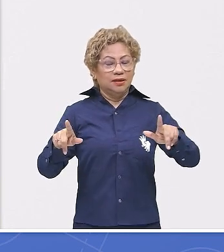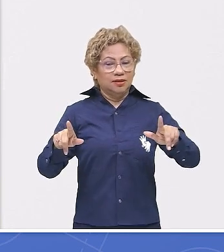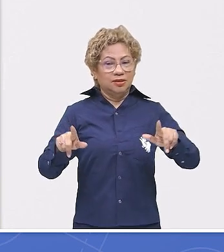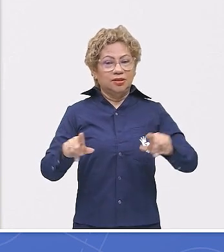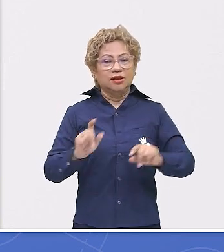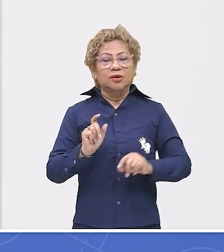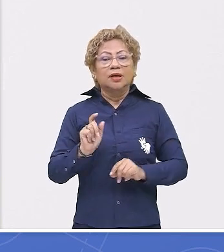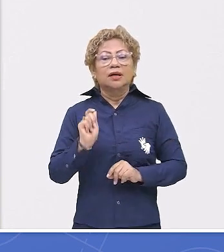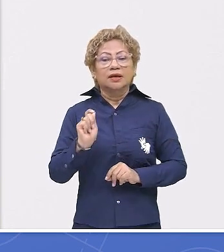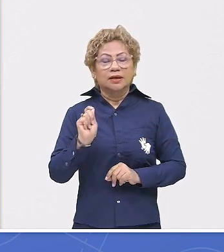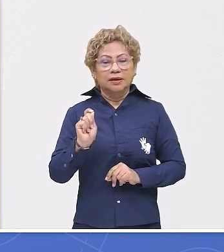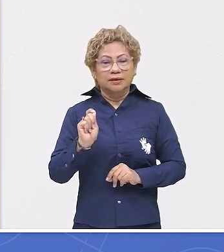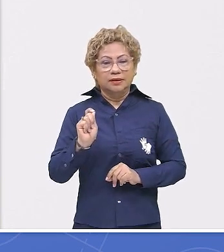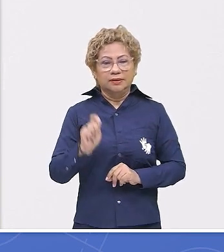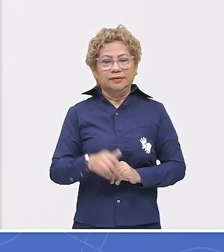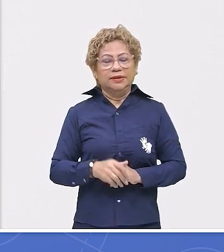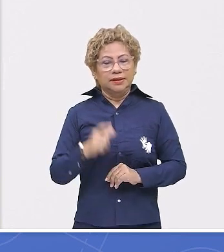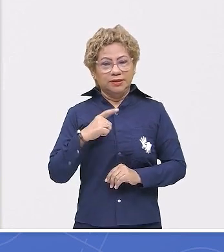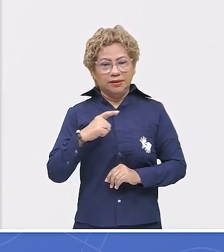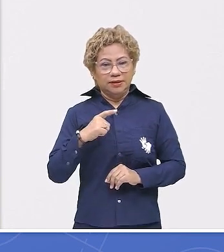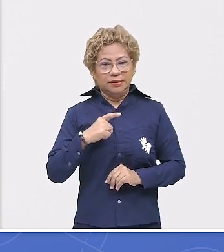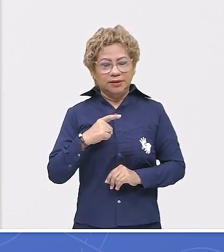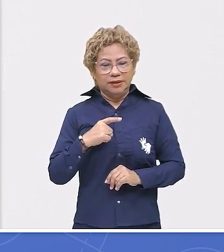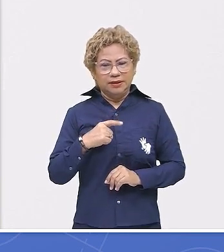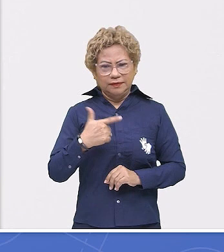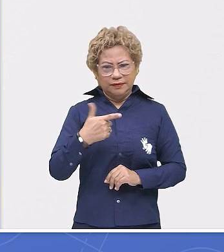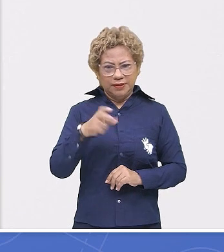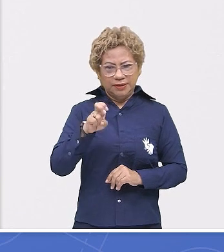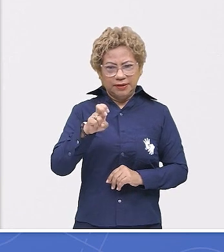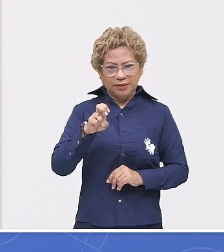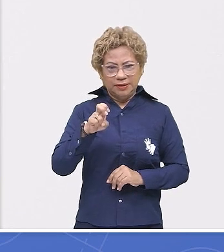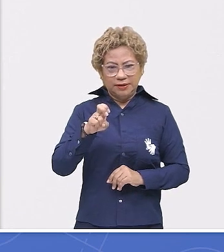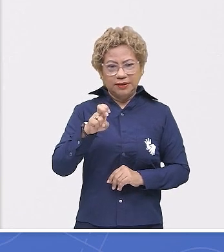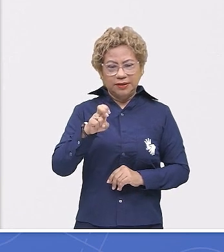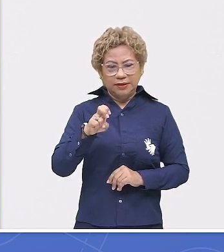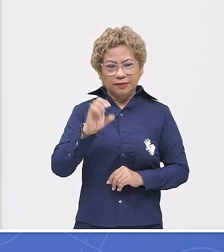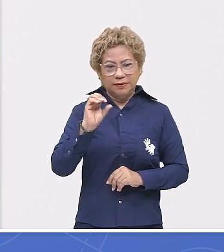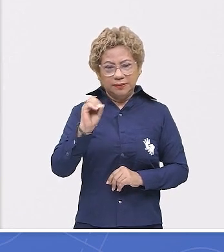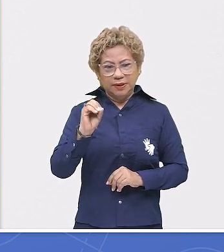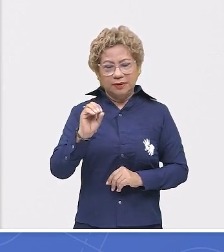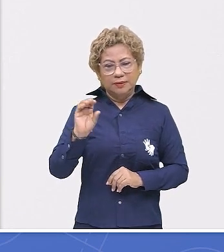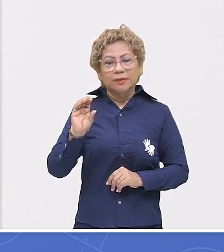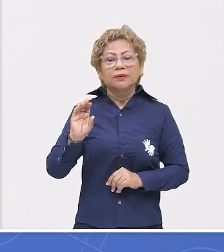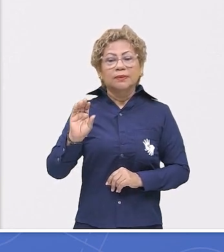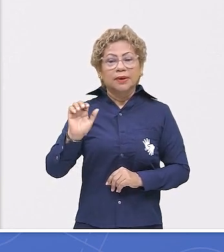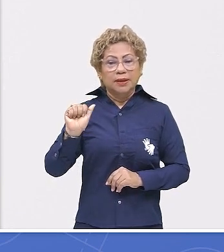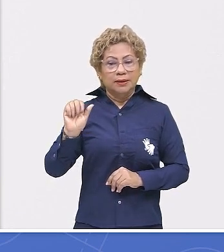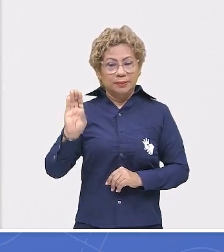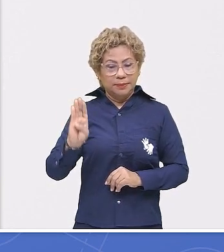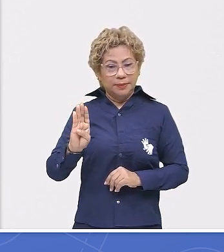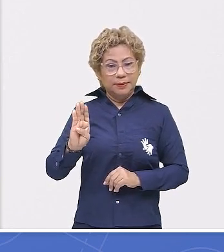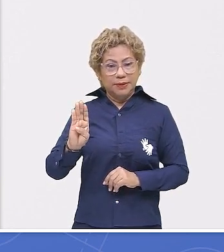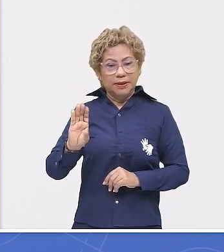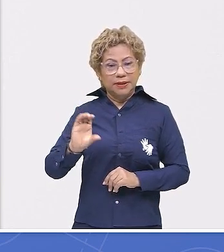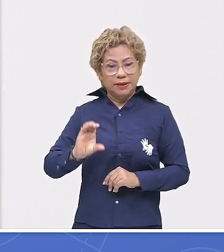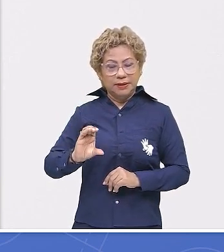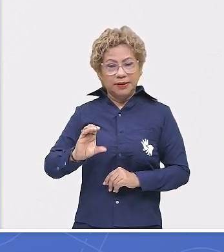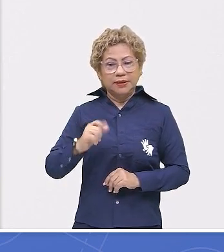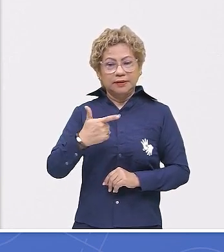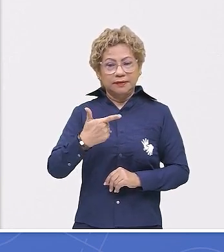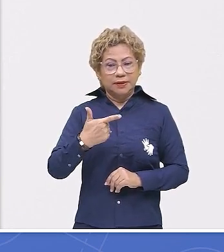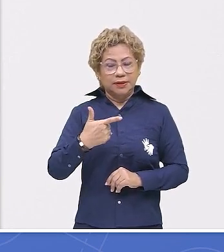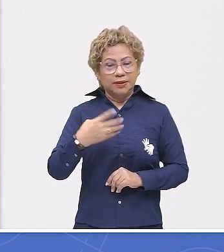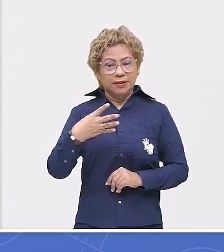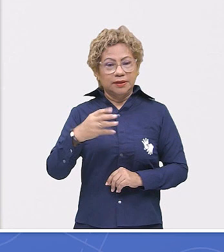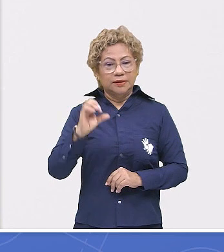quê? Aí nós temos três opções, 25 graus, 24 graus ou 15 graus. Lembrando, né, que o nosso planeta,